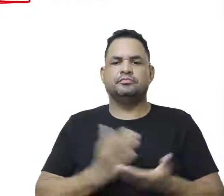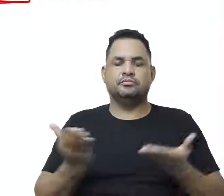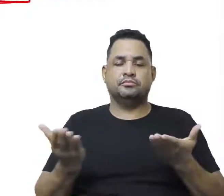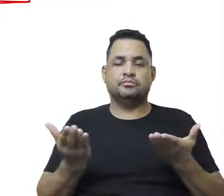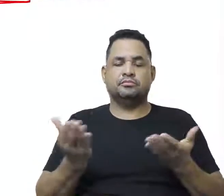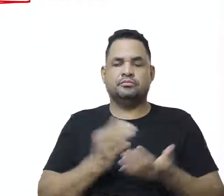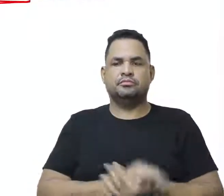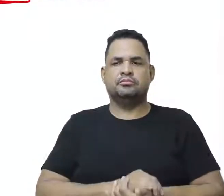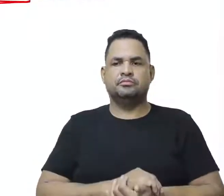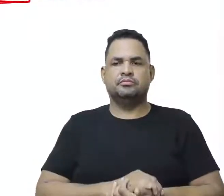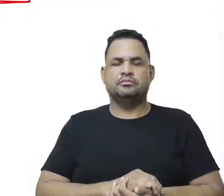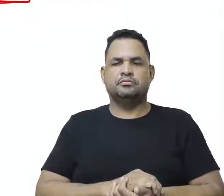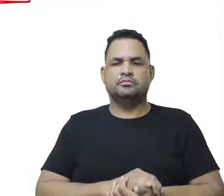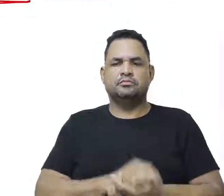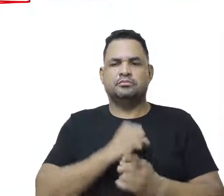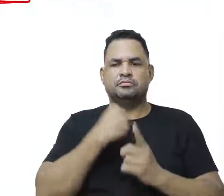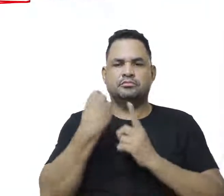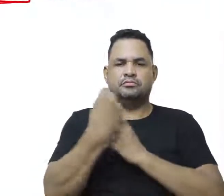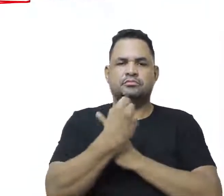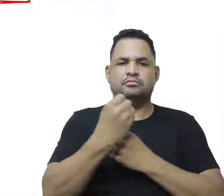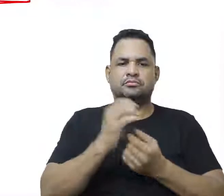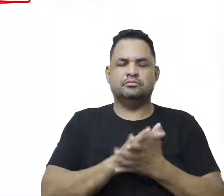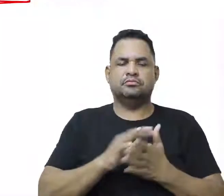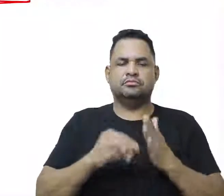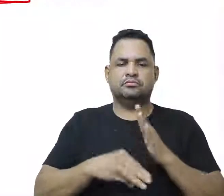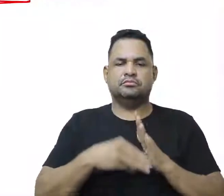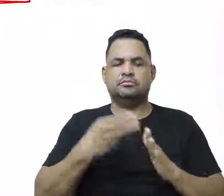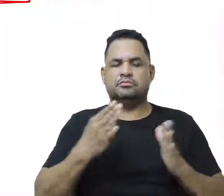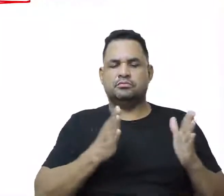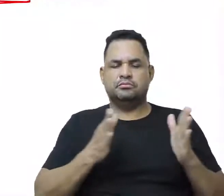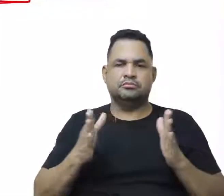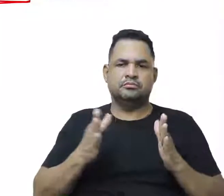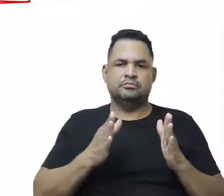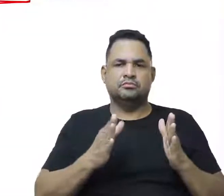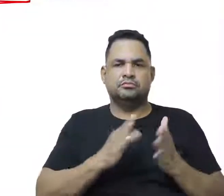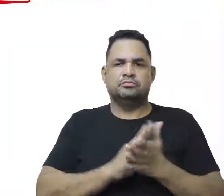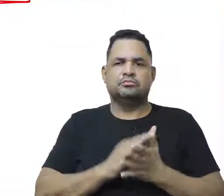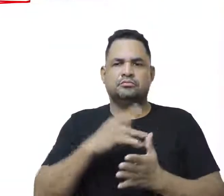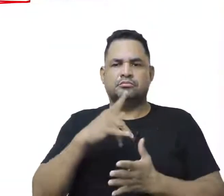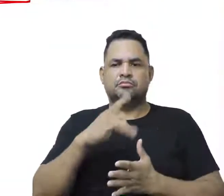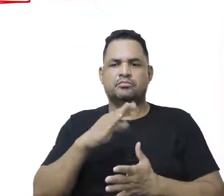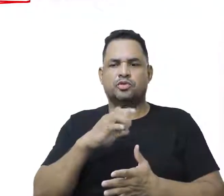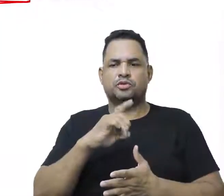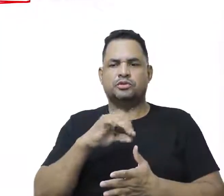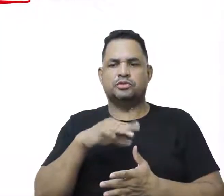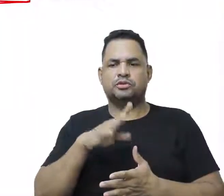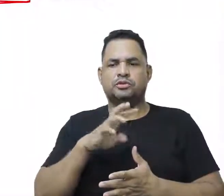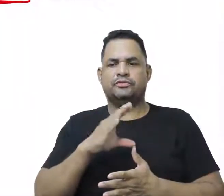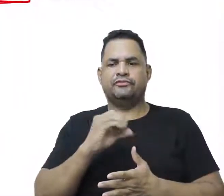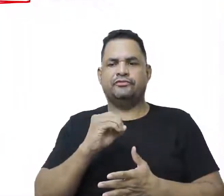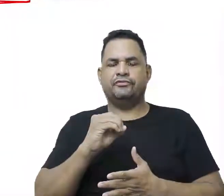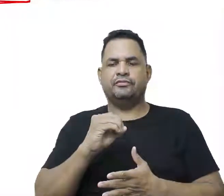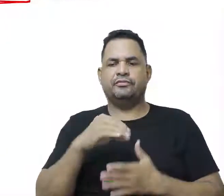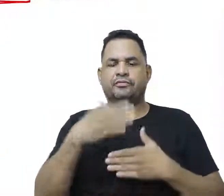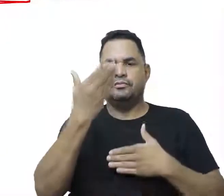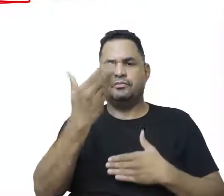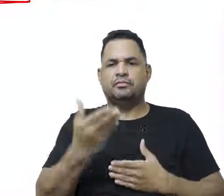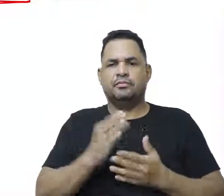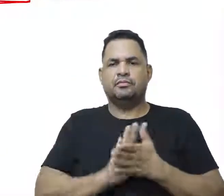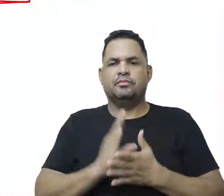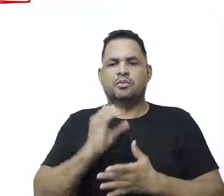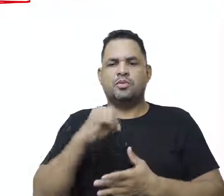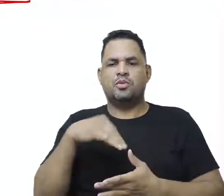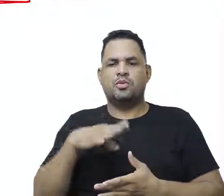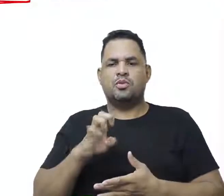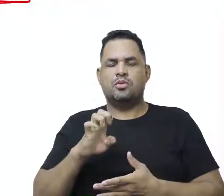esse é um momento aqui da Sociologia o terceiro estágio o estado estágio positivo então para o